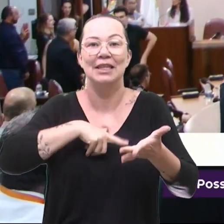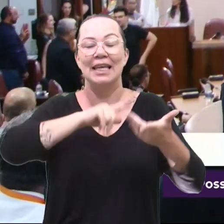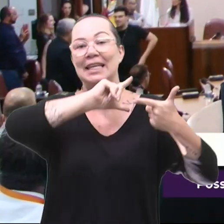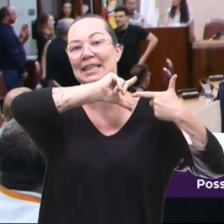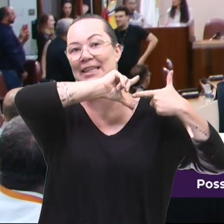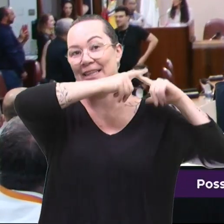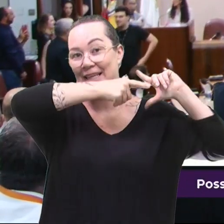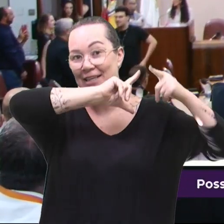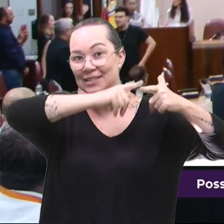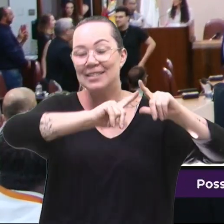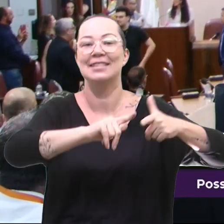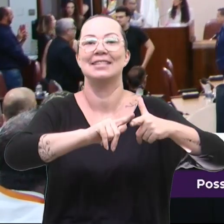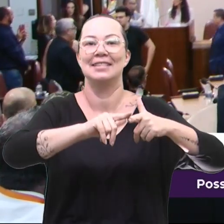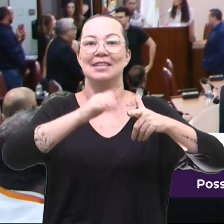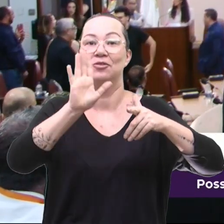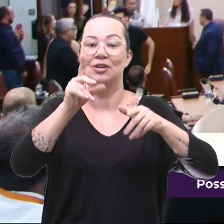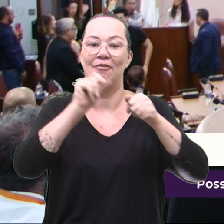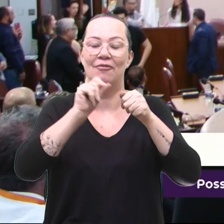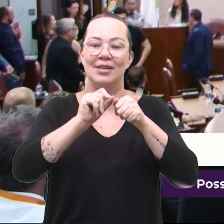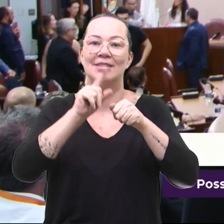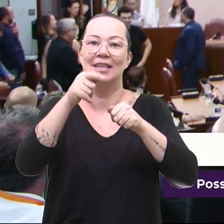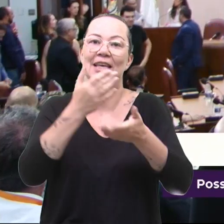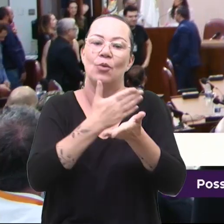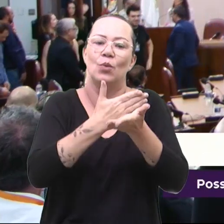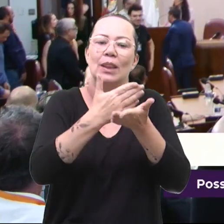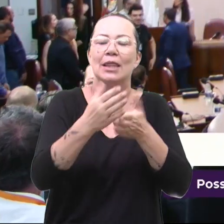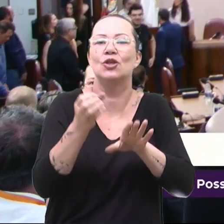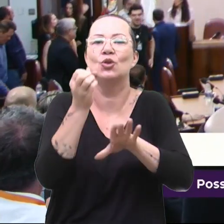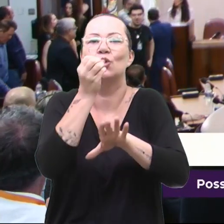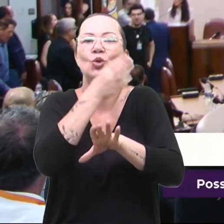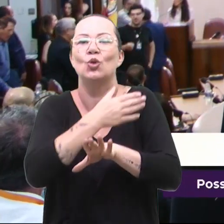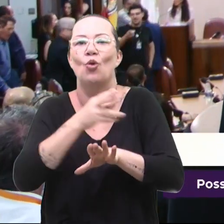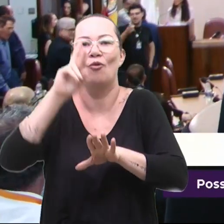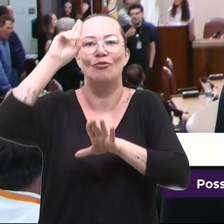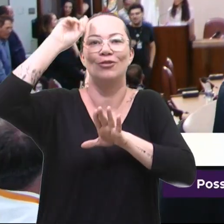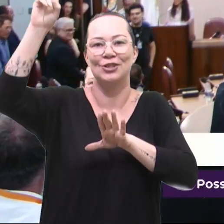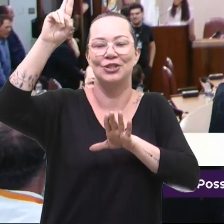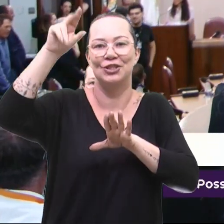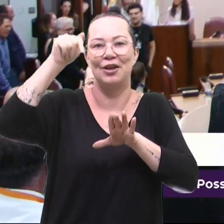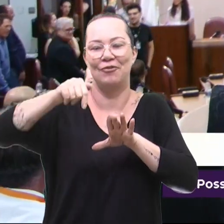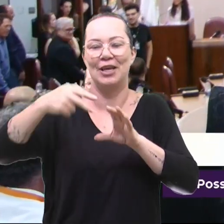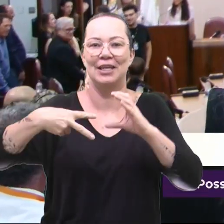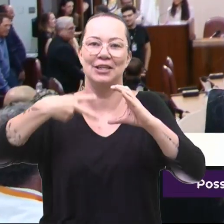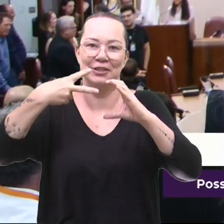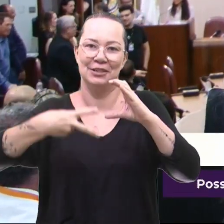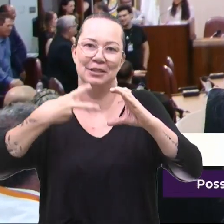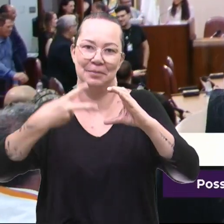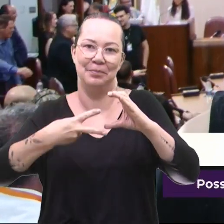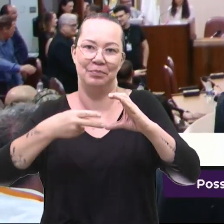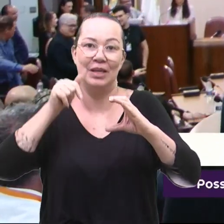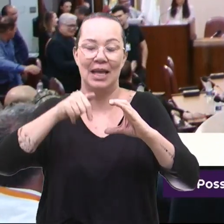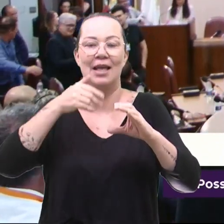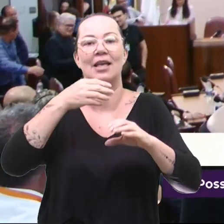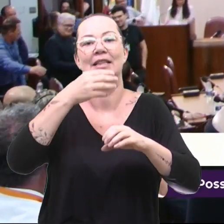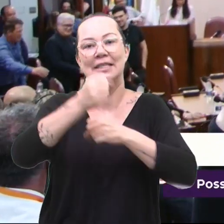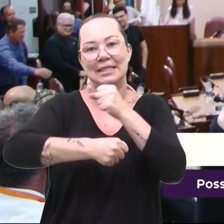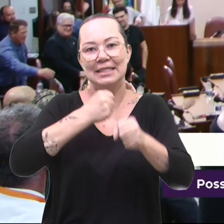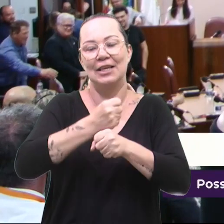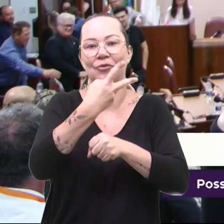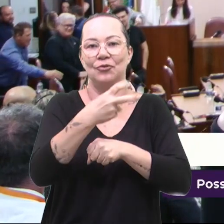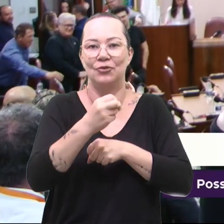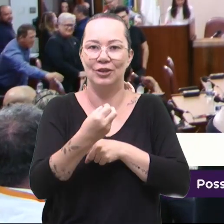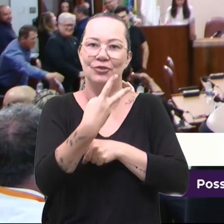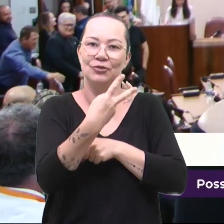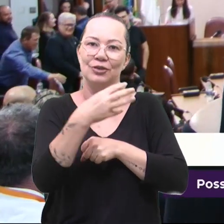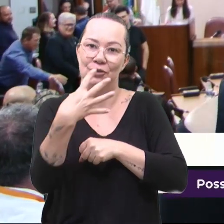um tradicional evento que é a posse da mesa diretora do próximo ano, que então é a posse da mesa diretora de 2024. E aí a